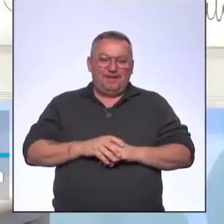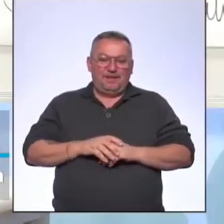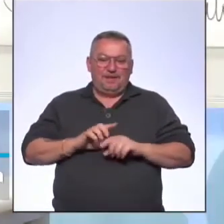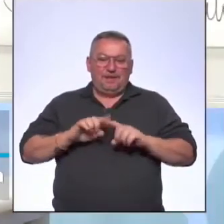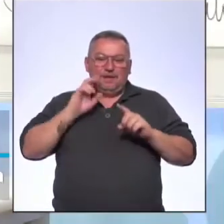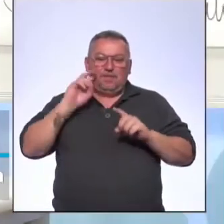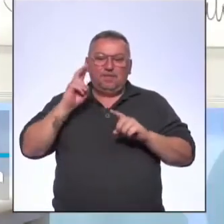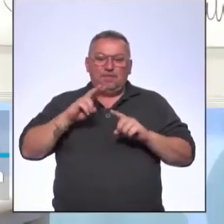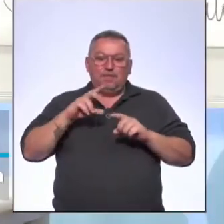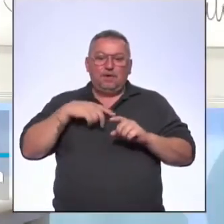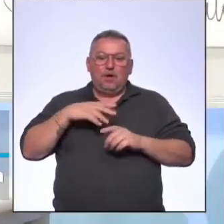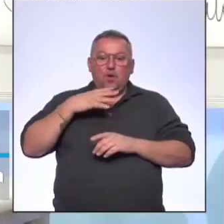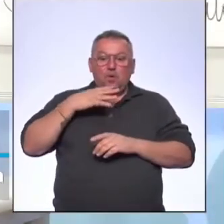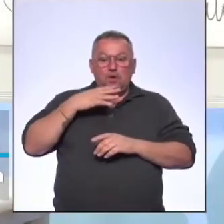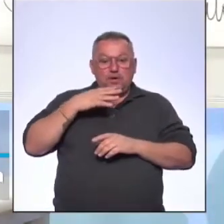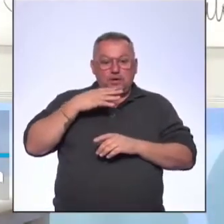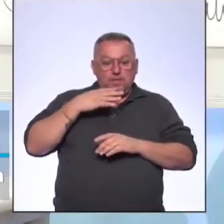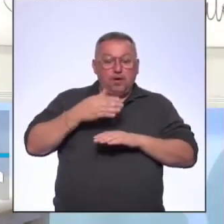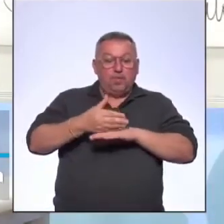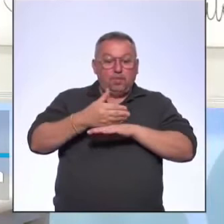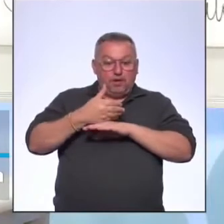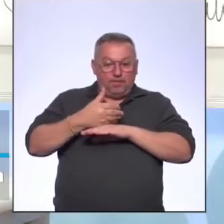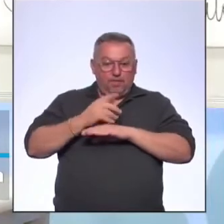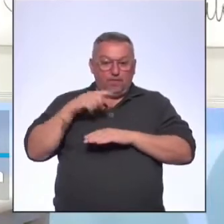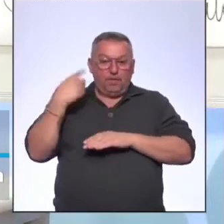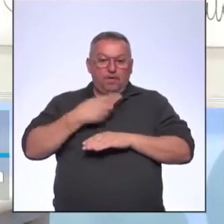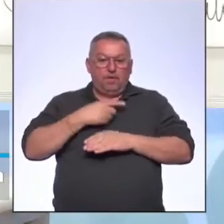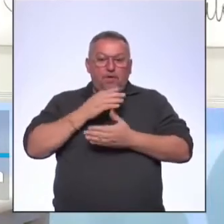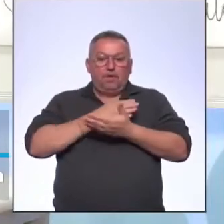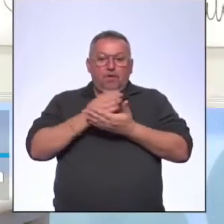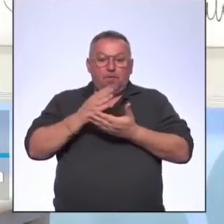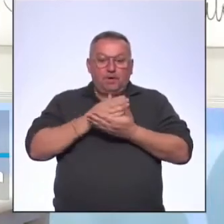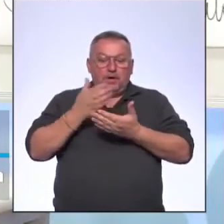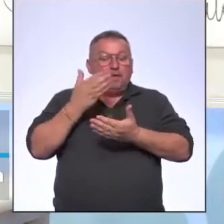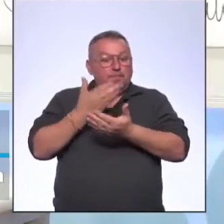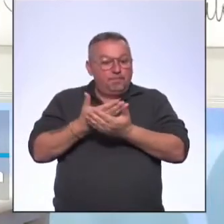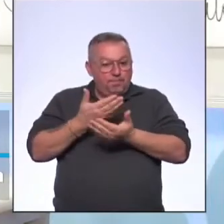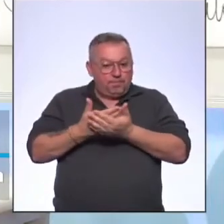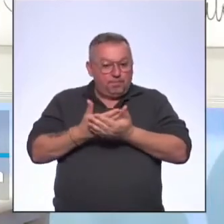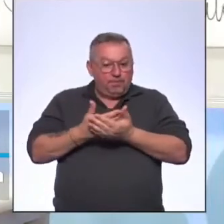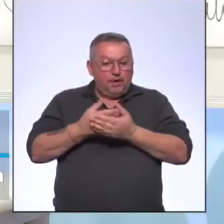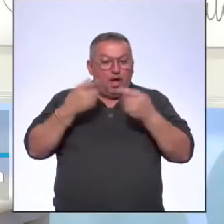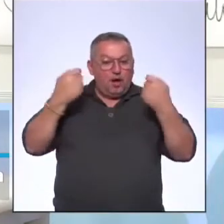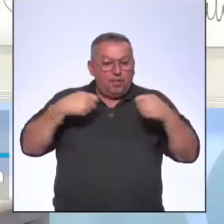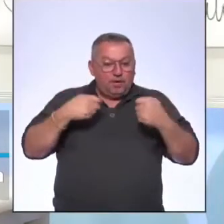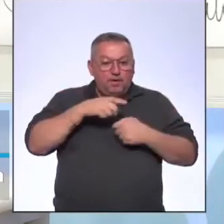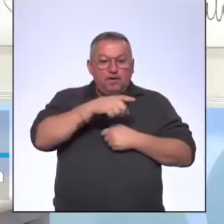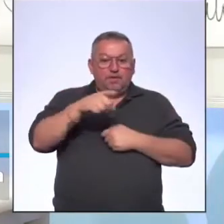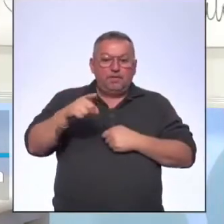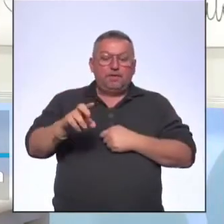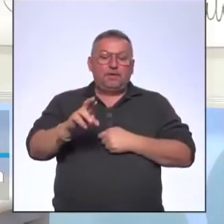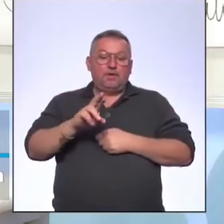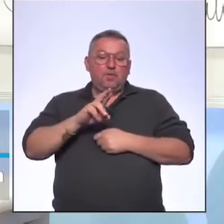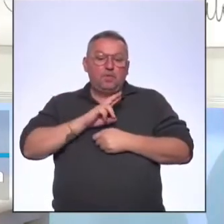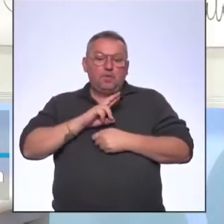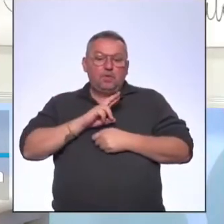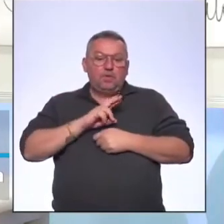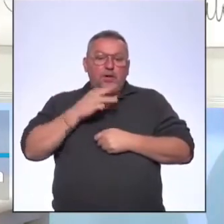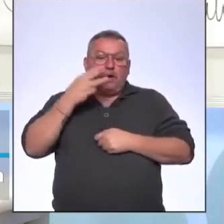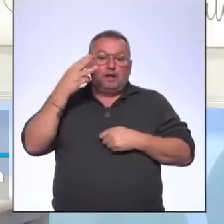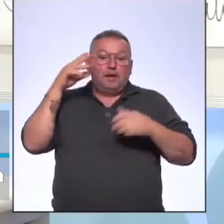lá. Conhecimentos prévios. Para que a gente comece essa aula, eu preciso que vocês respondam aí a